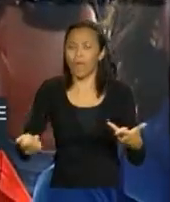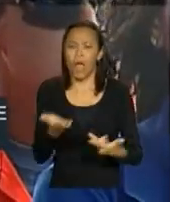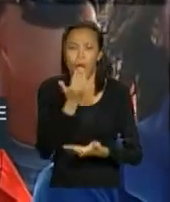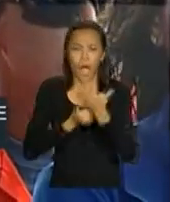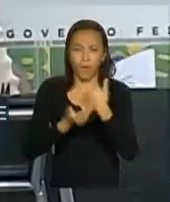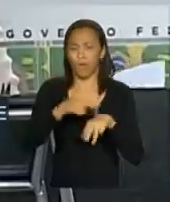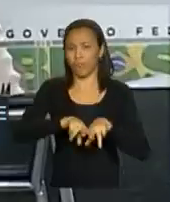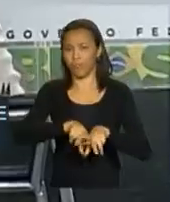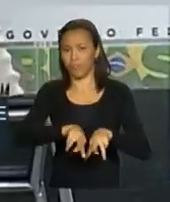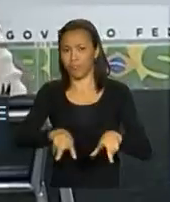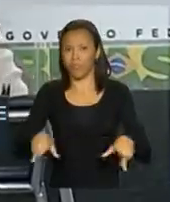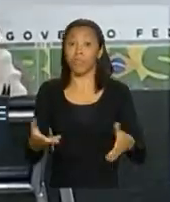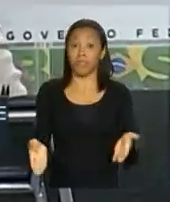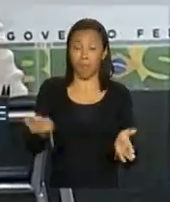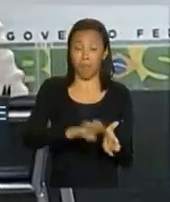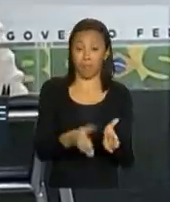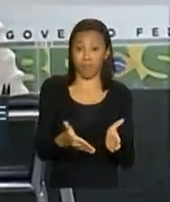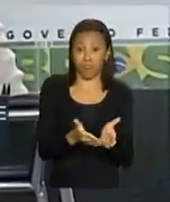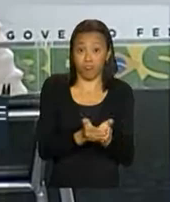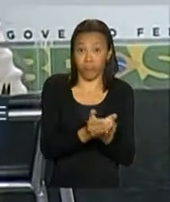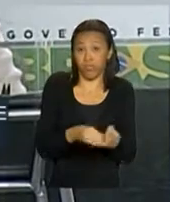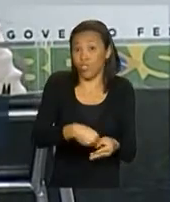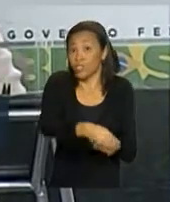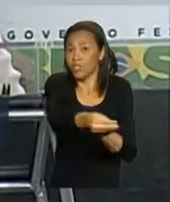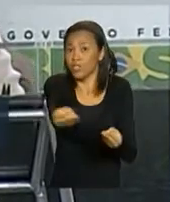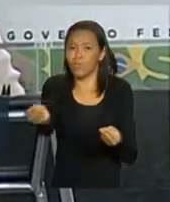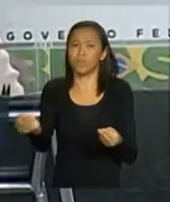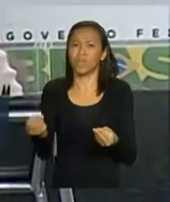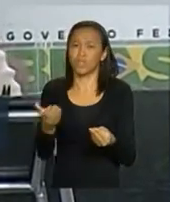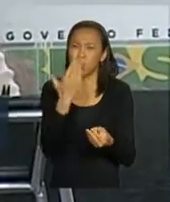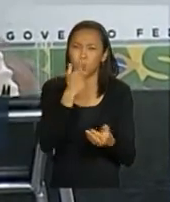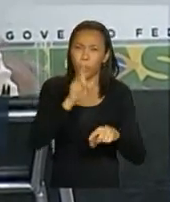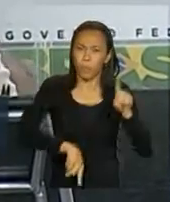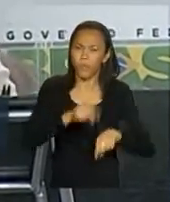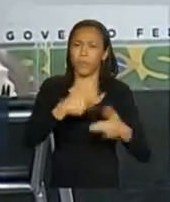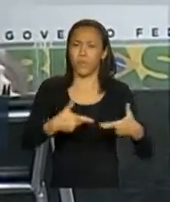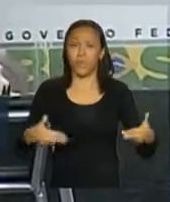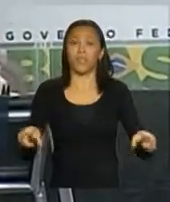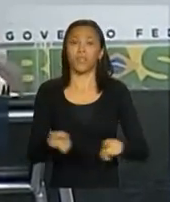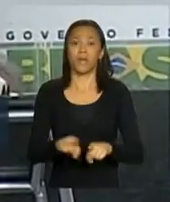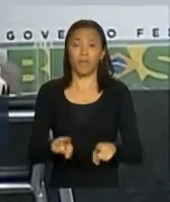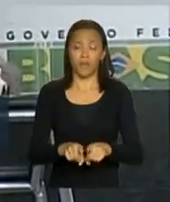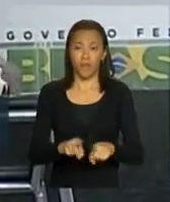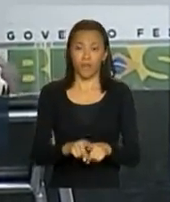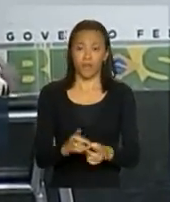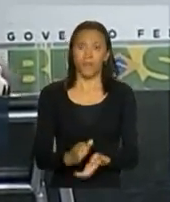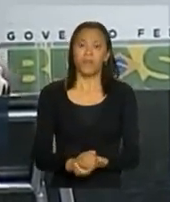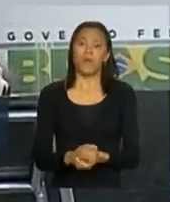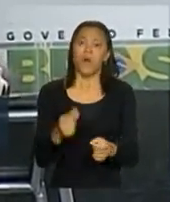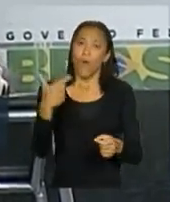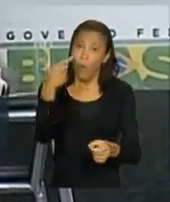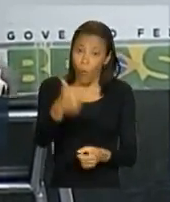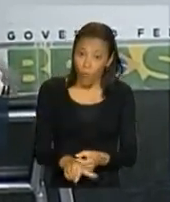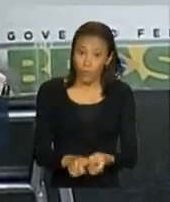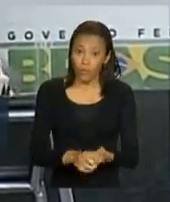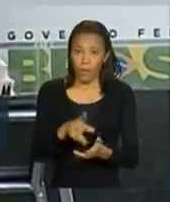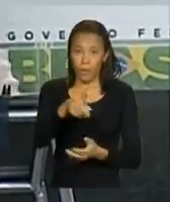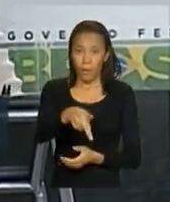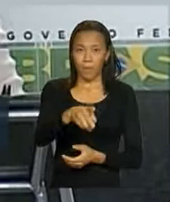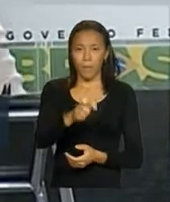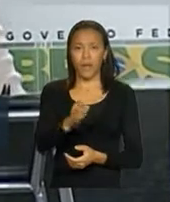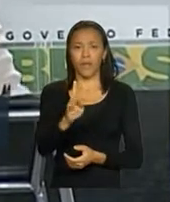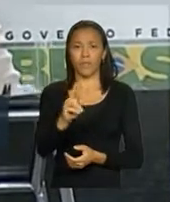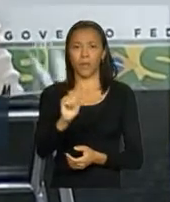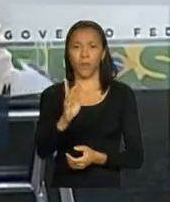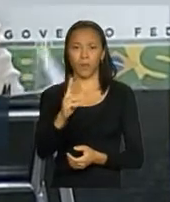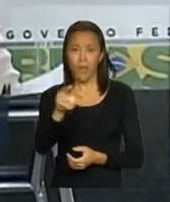distribuição e varejo. E a parte aqui eu quero falar também da refinaria Prêmio 1 da Petrobras, que será a